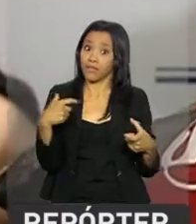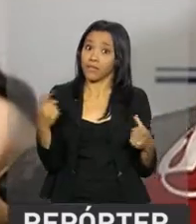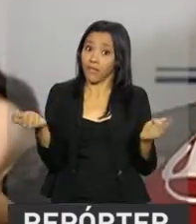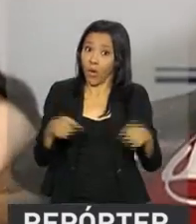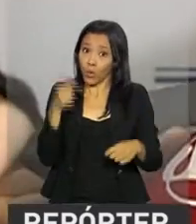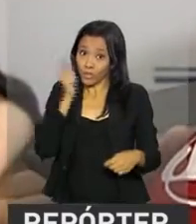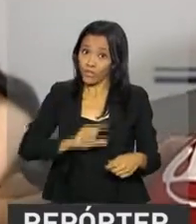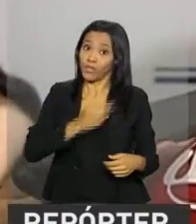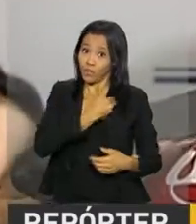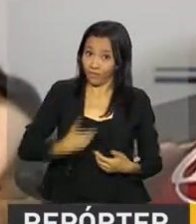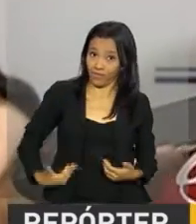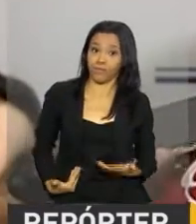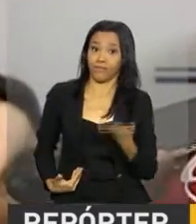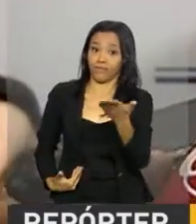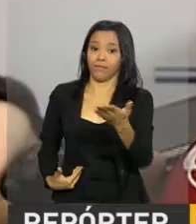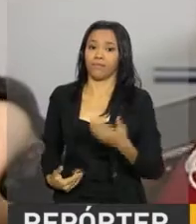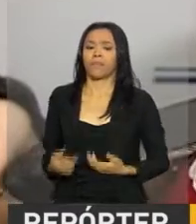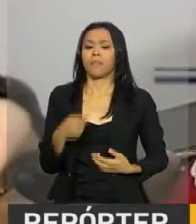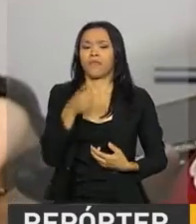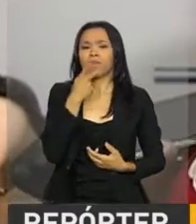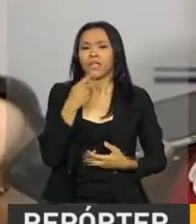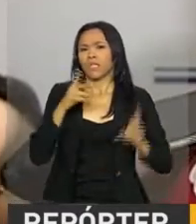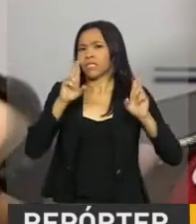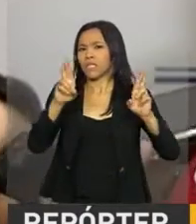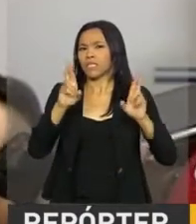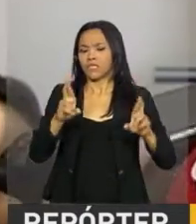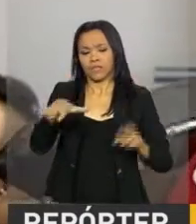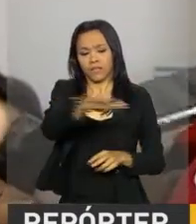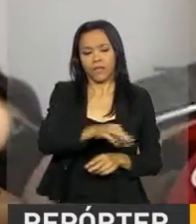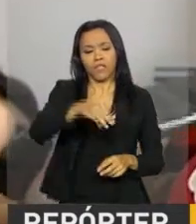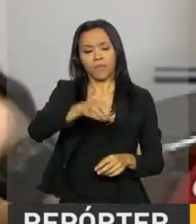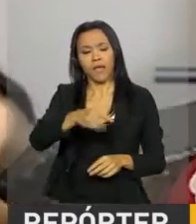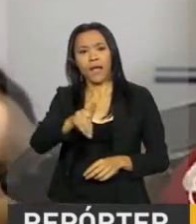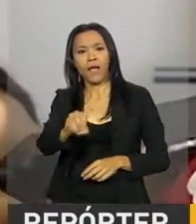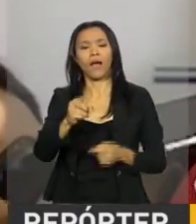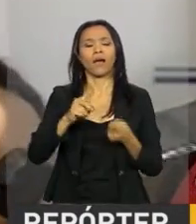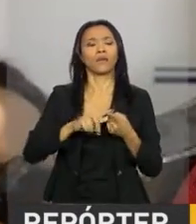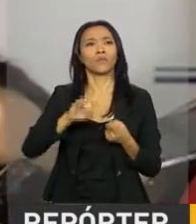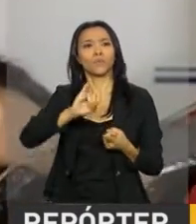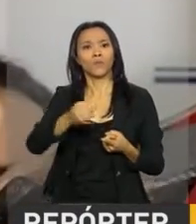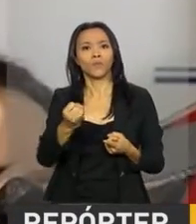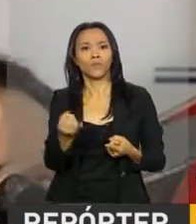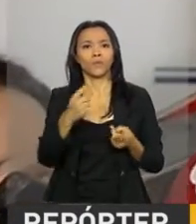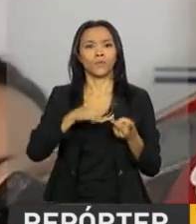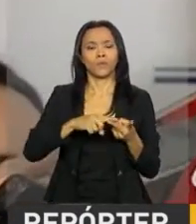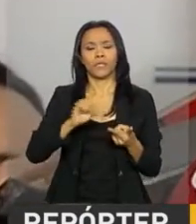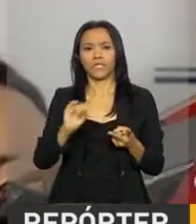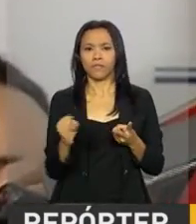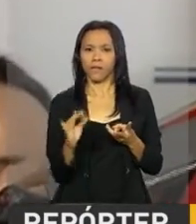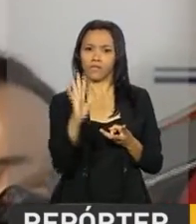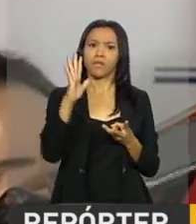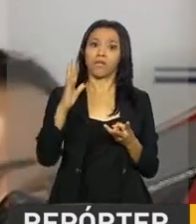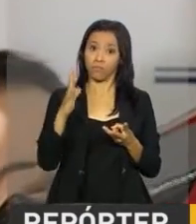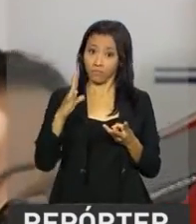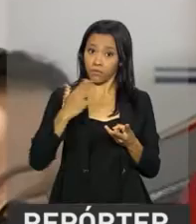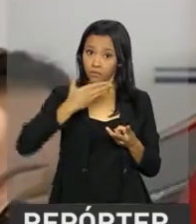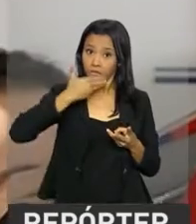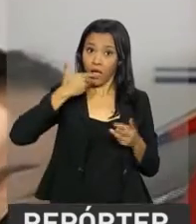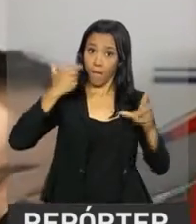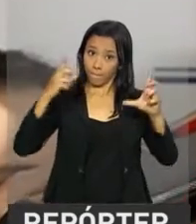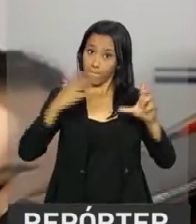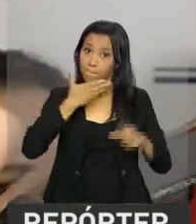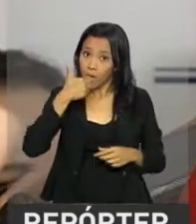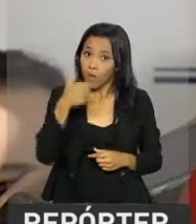As expectativas de mercado para inflação, para juros, para atividade econômica estão melhorando,